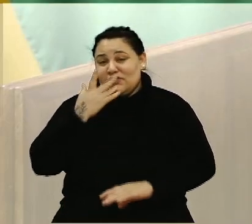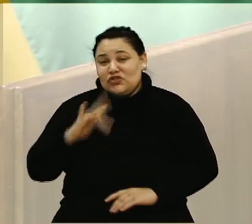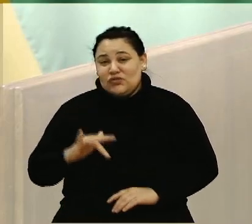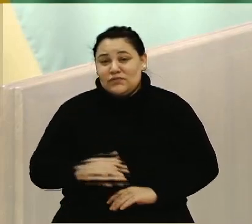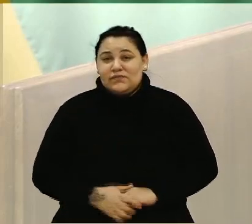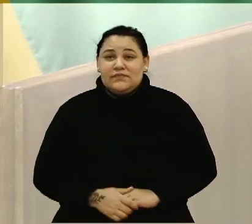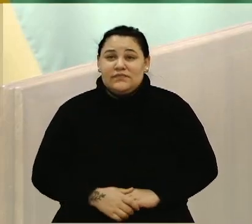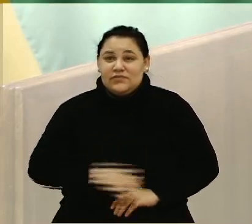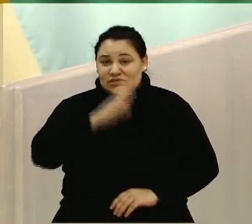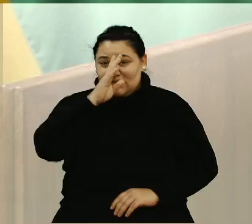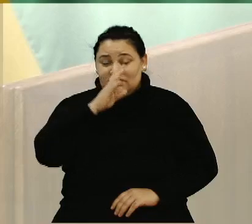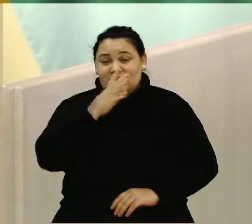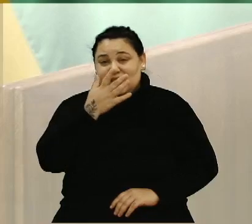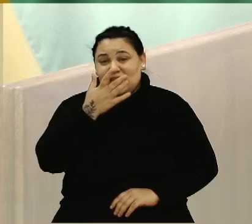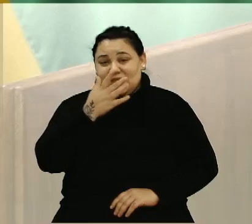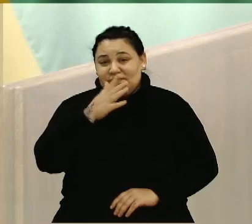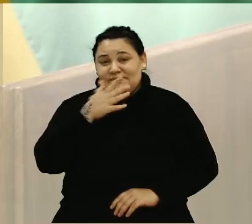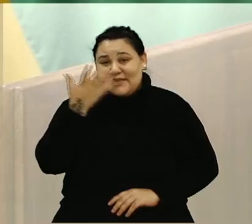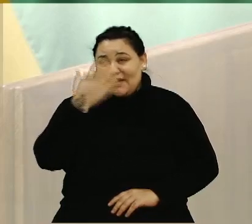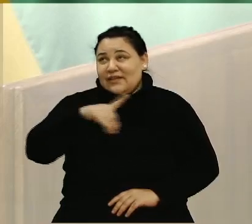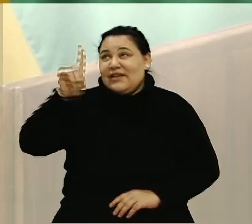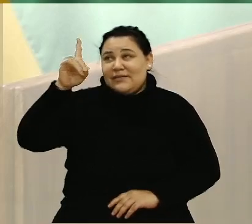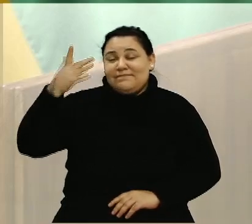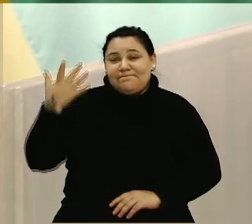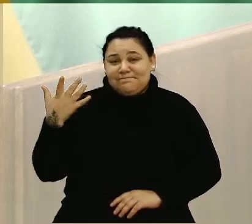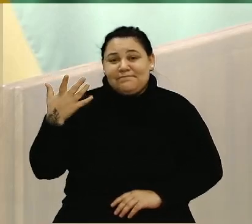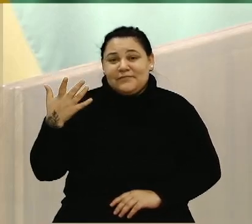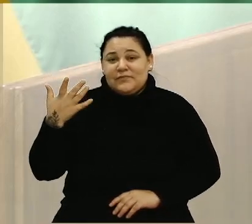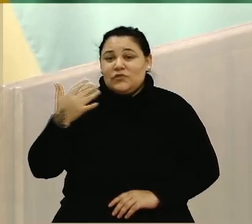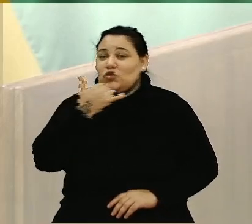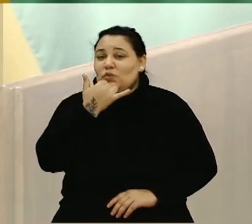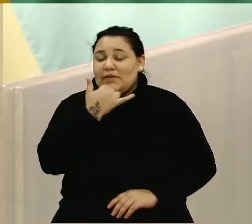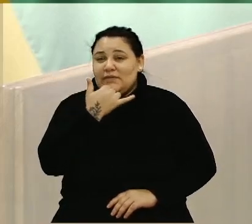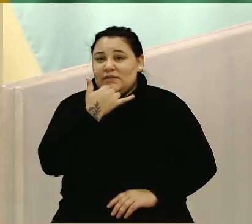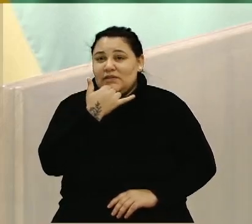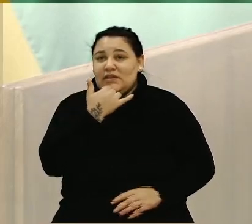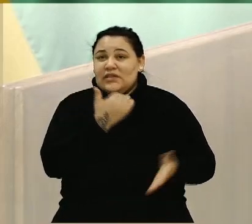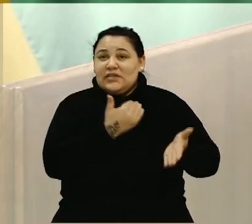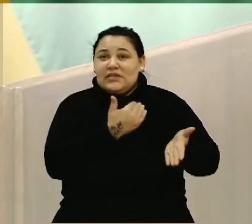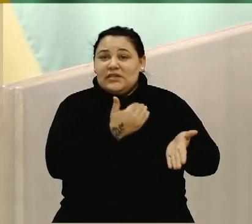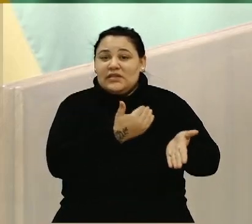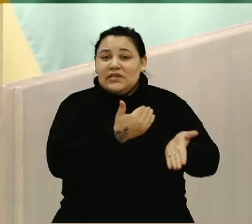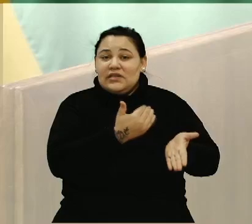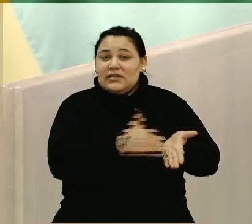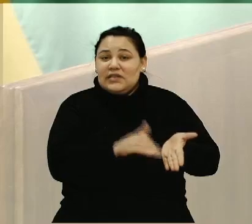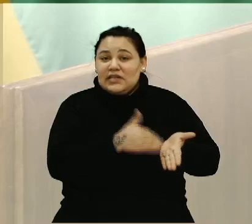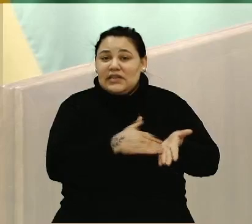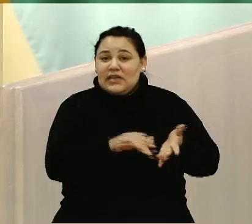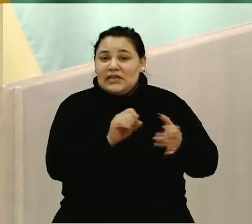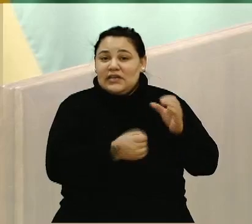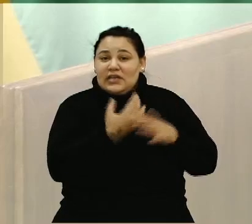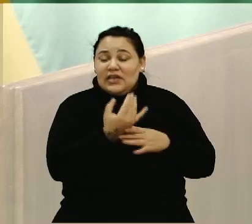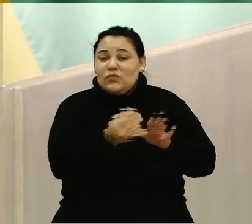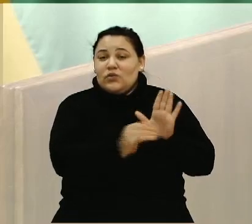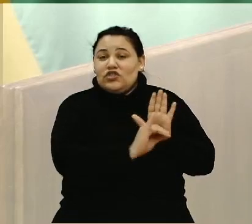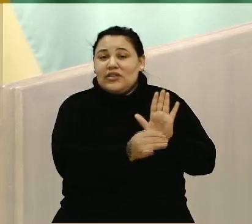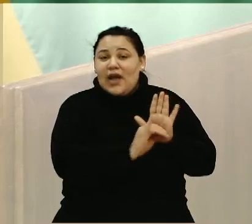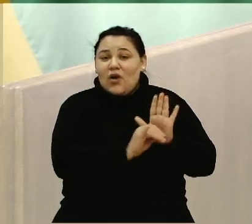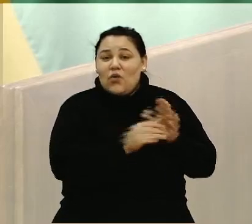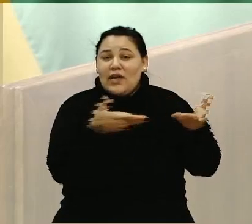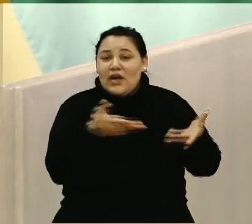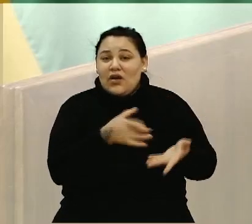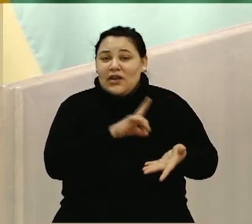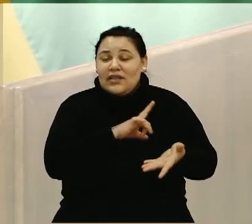que graças a essa secretária foi feito um edital e hoje nós temos